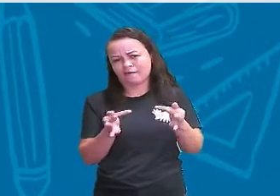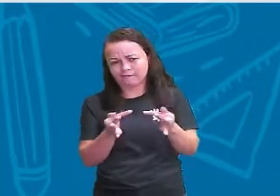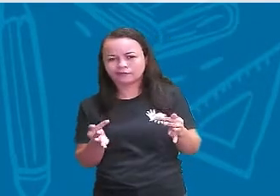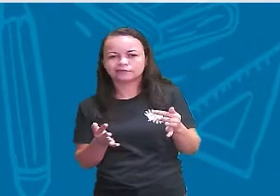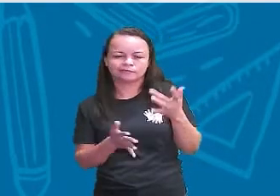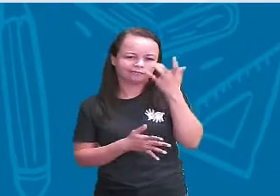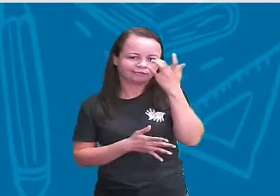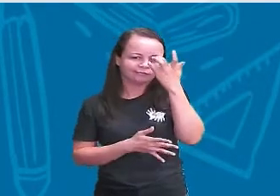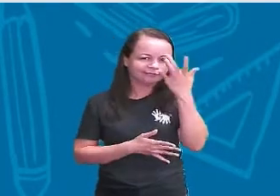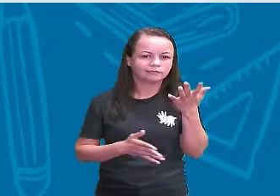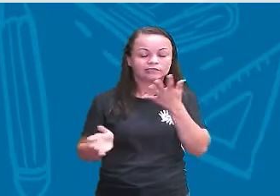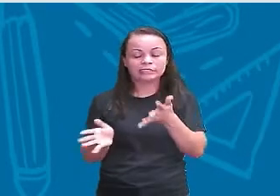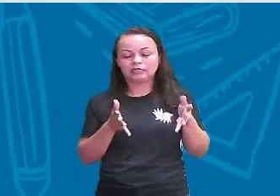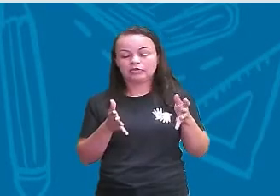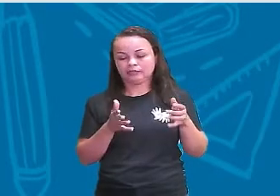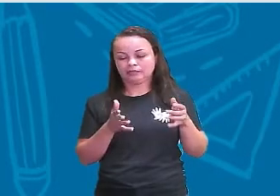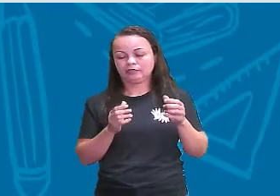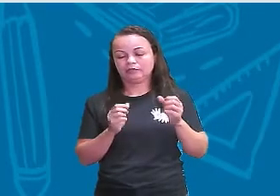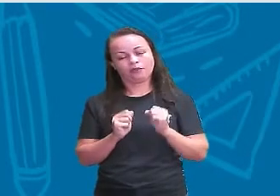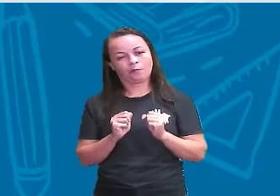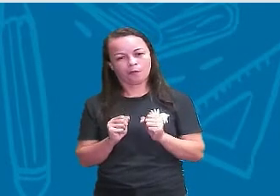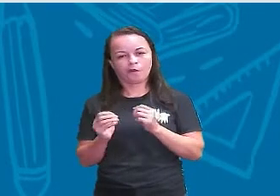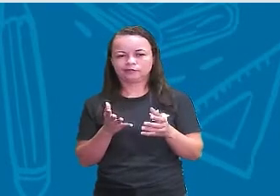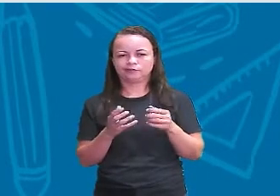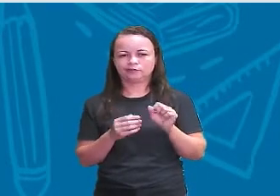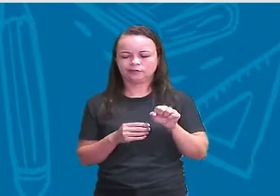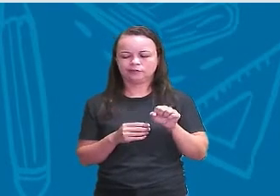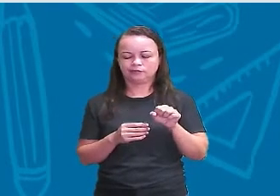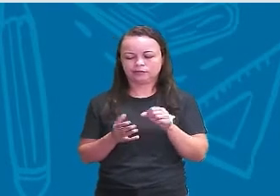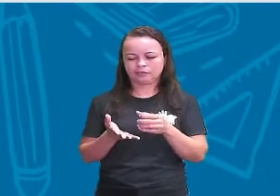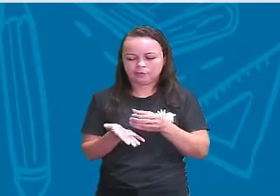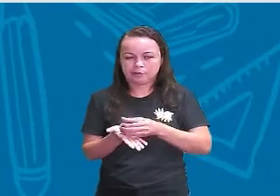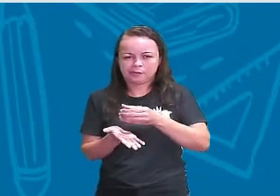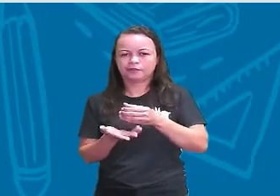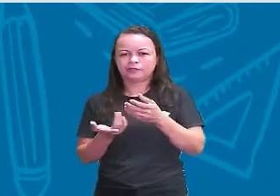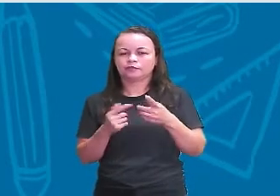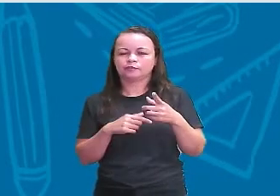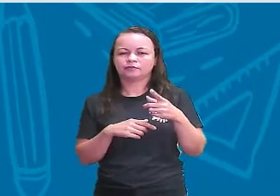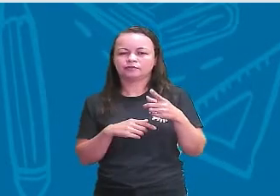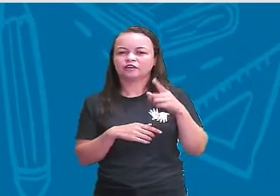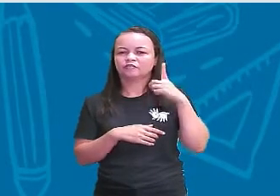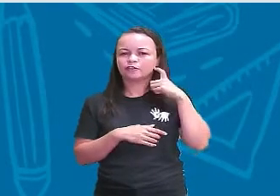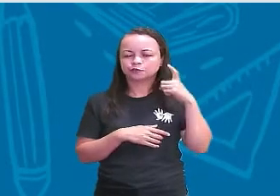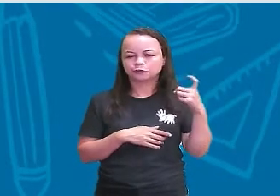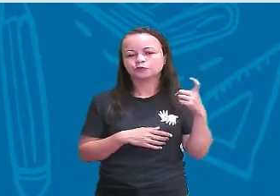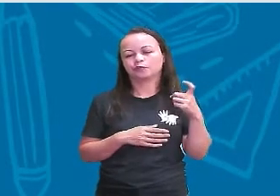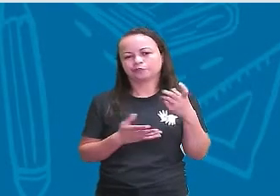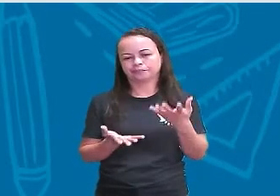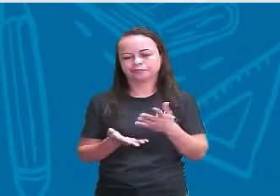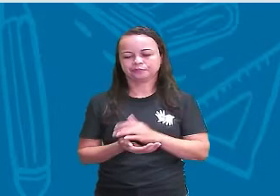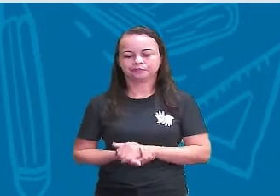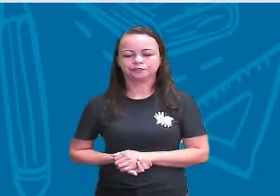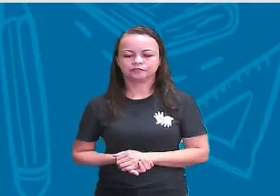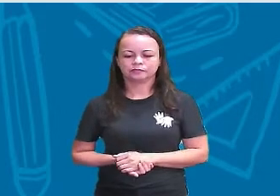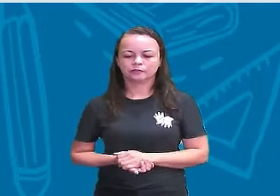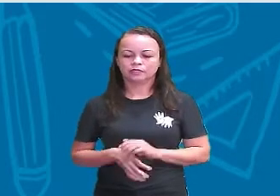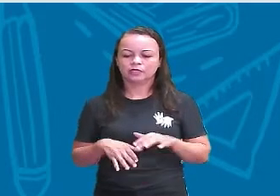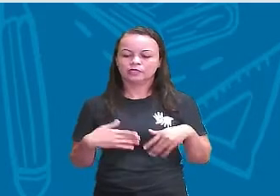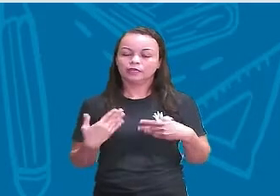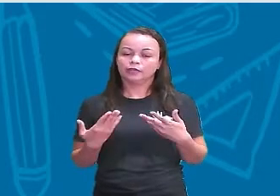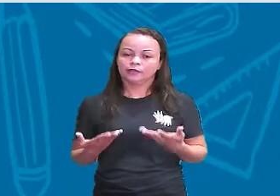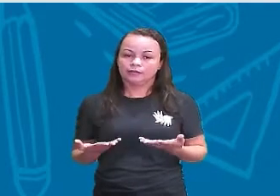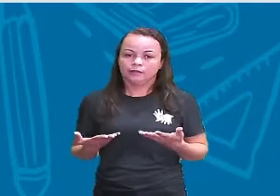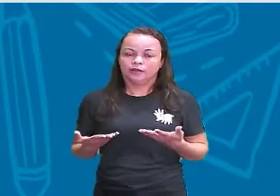e podemos então quebrar assim uma taça de vidro através do som, através da sonoridade. E aí a gente